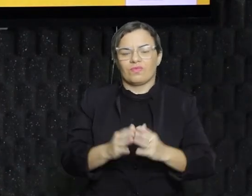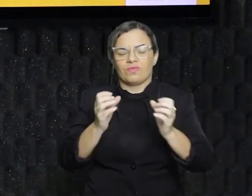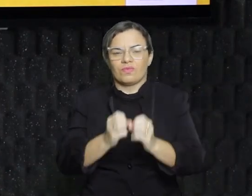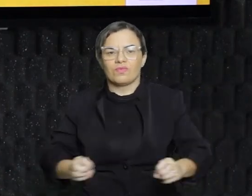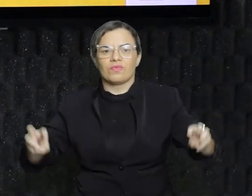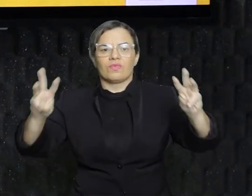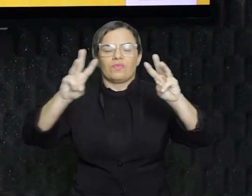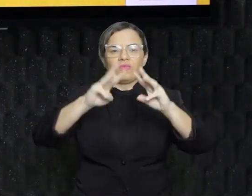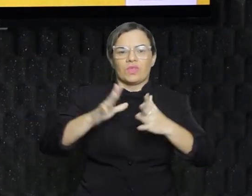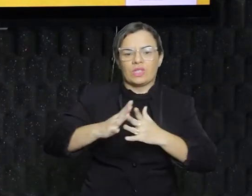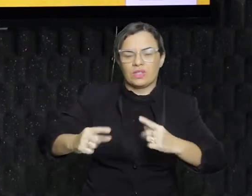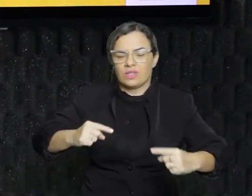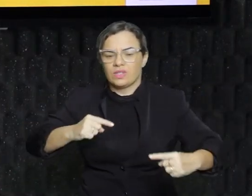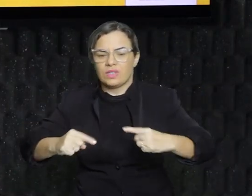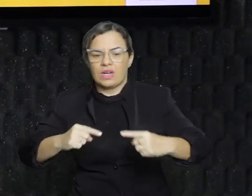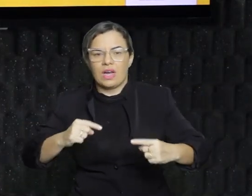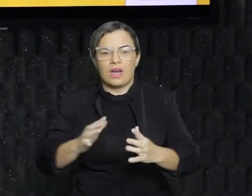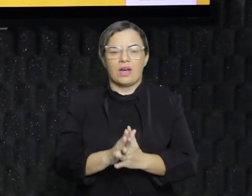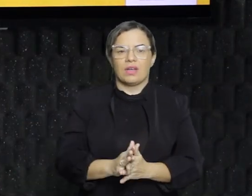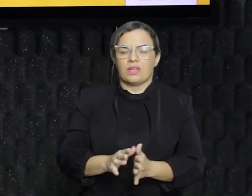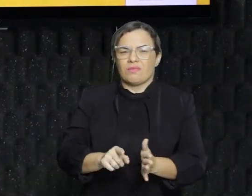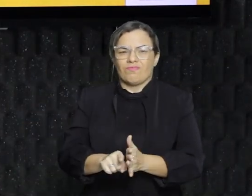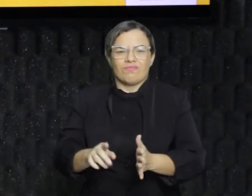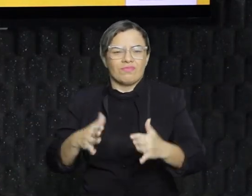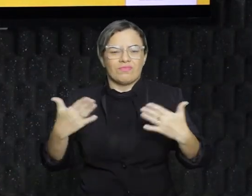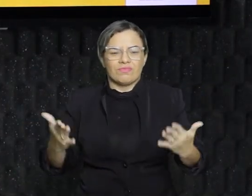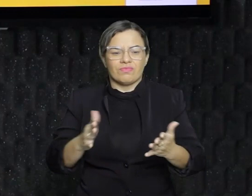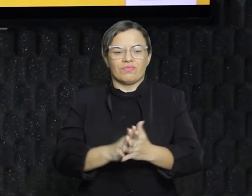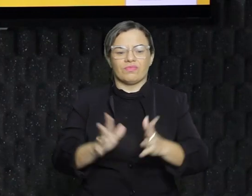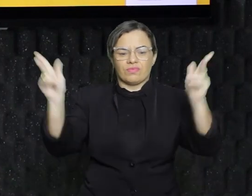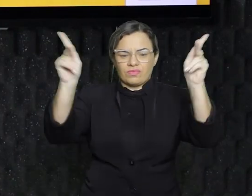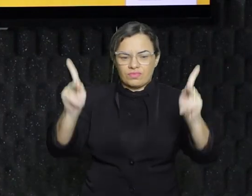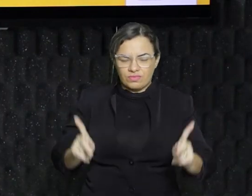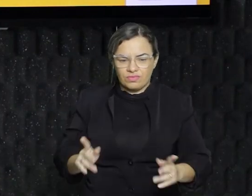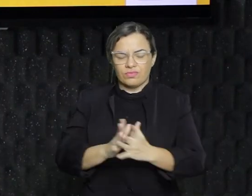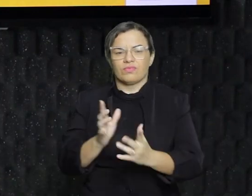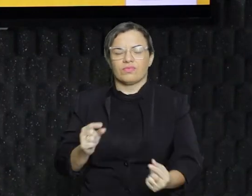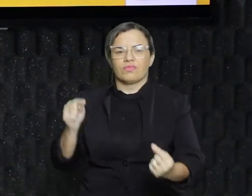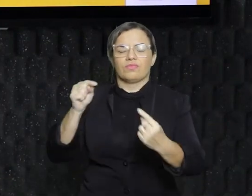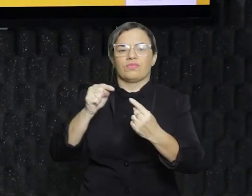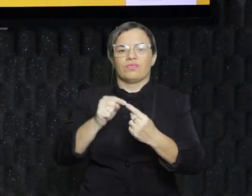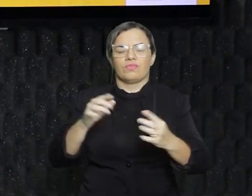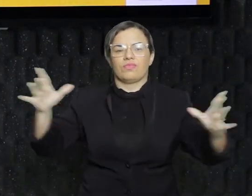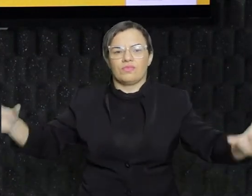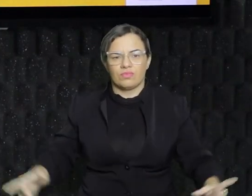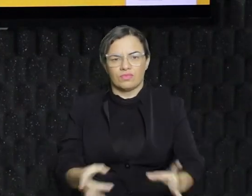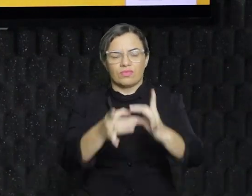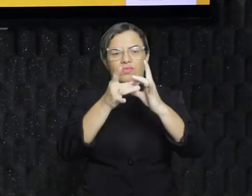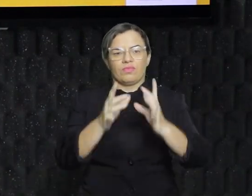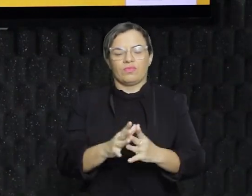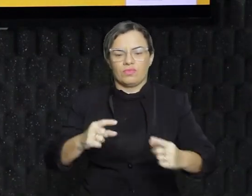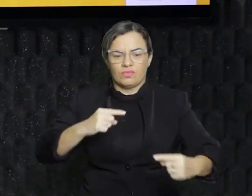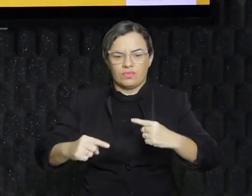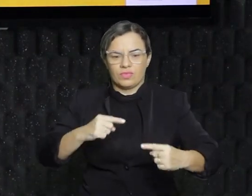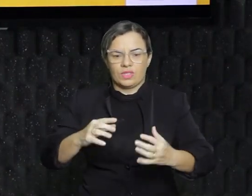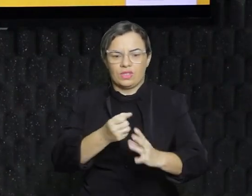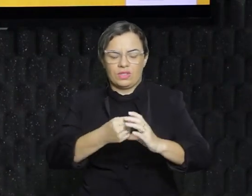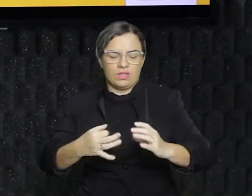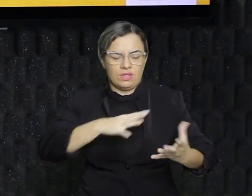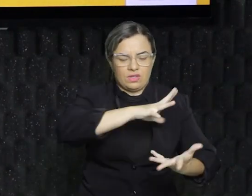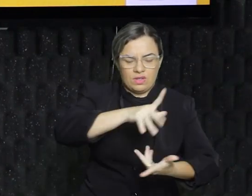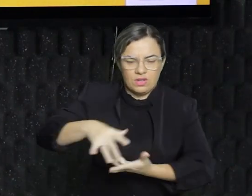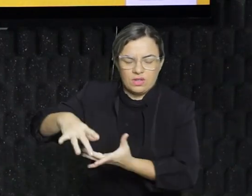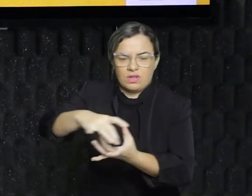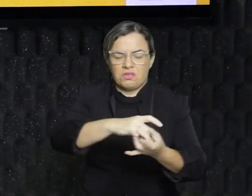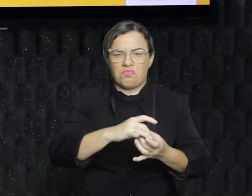diálogo, buscando, claro, a paz. Isso é uma integração política, galera, característica da globalização, perfeito? Uma